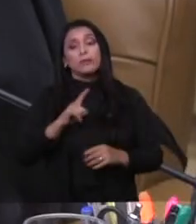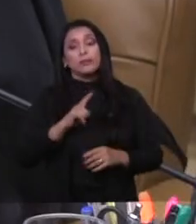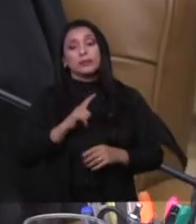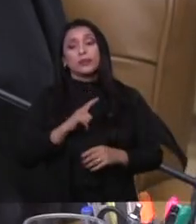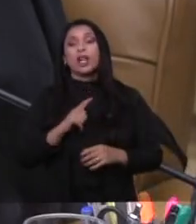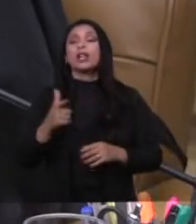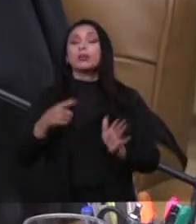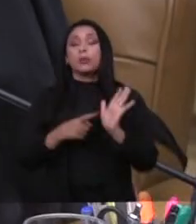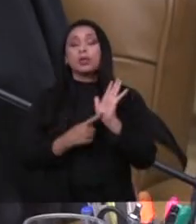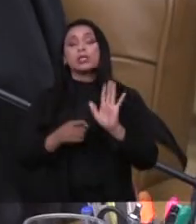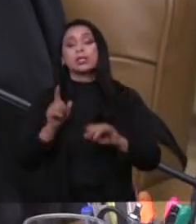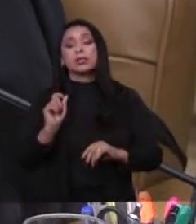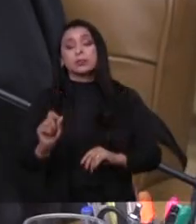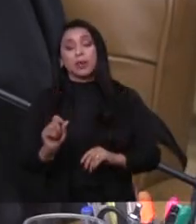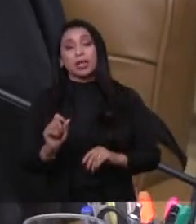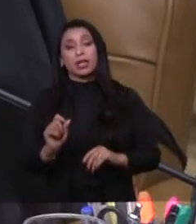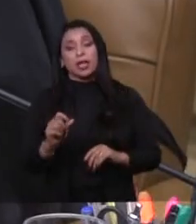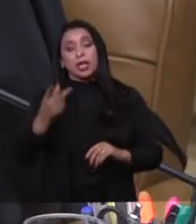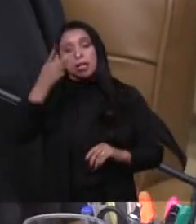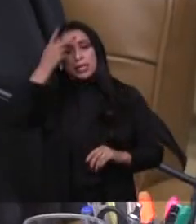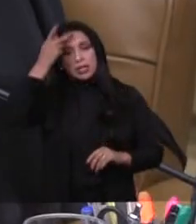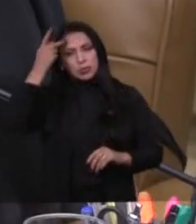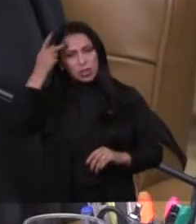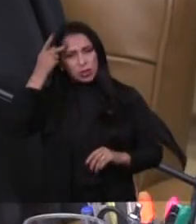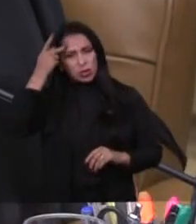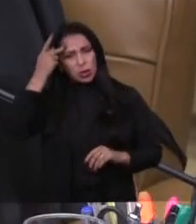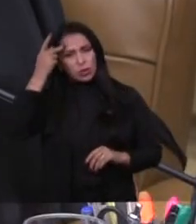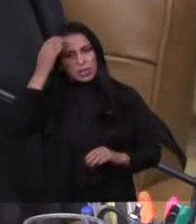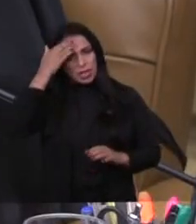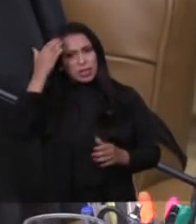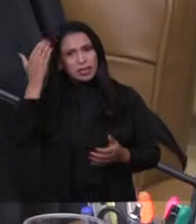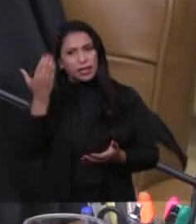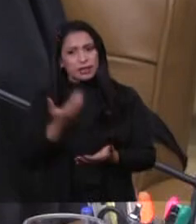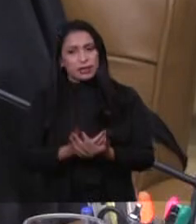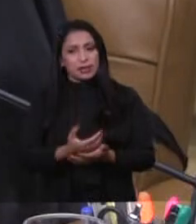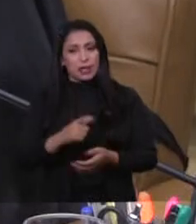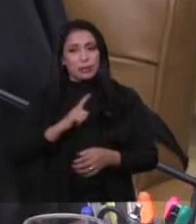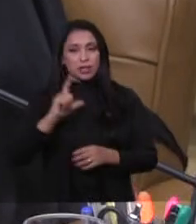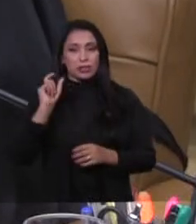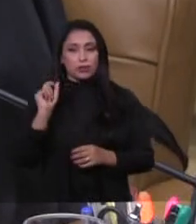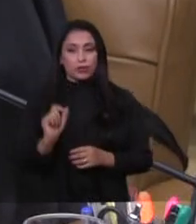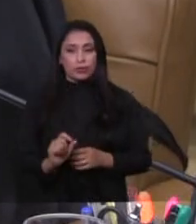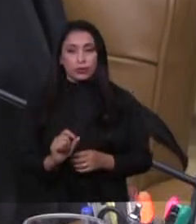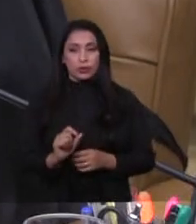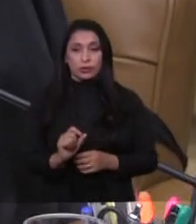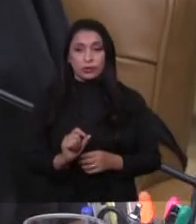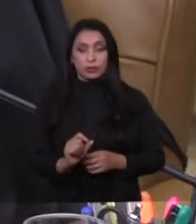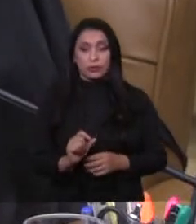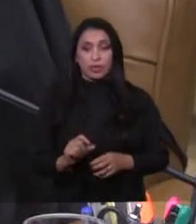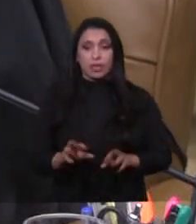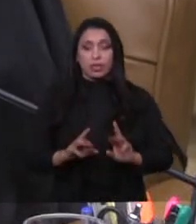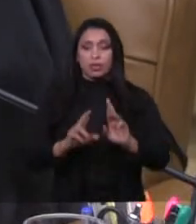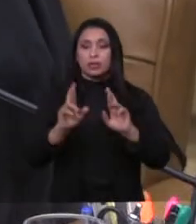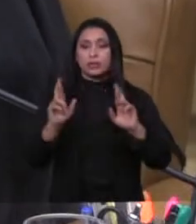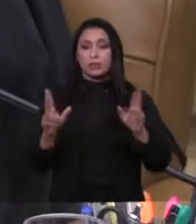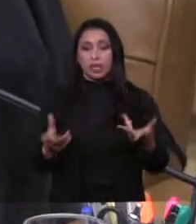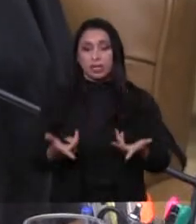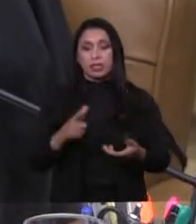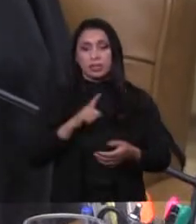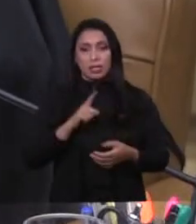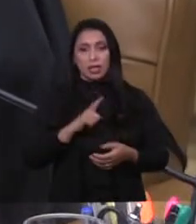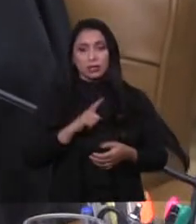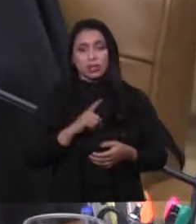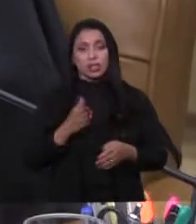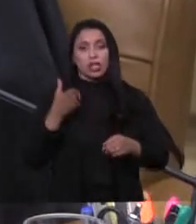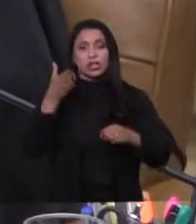faz exortações no sentido de que as pessoas acreditassem na possibilidade de intervenção e tomassem as